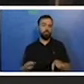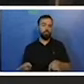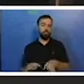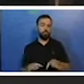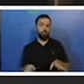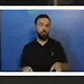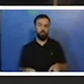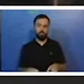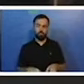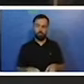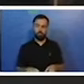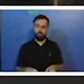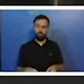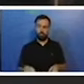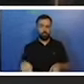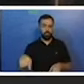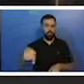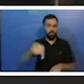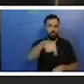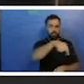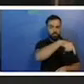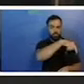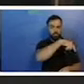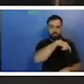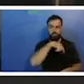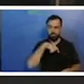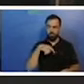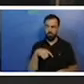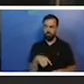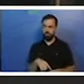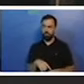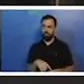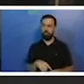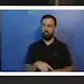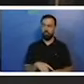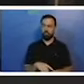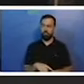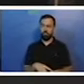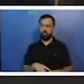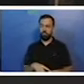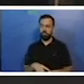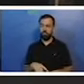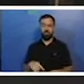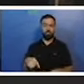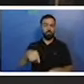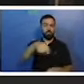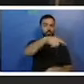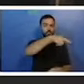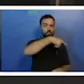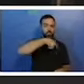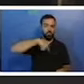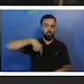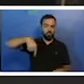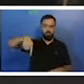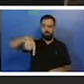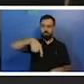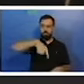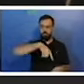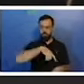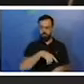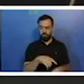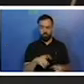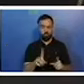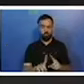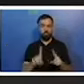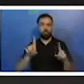em círculo sentido horário que todas as vezes que completar a completar volta vocês